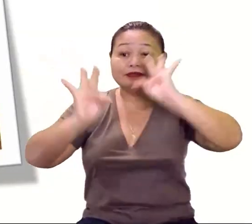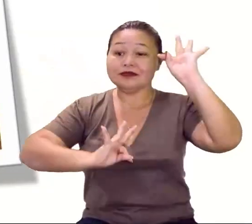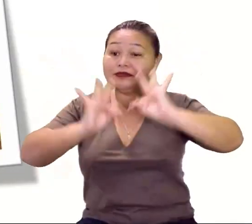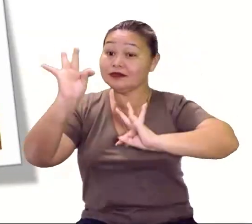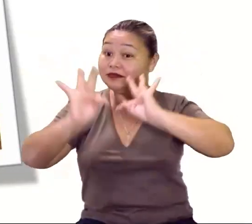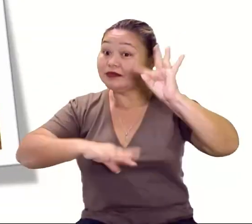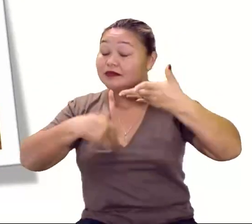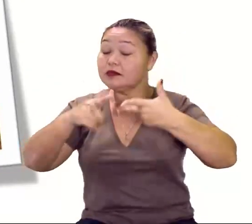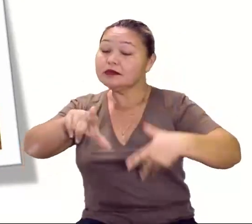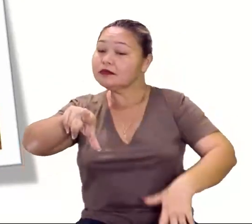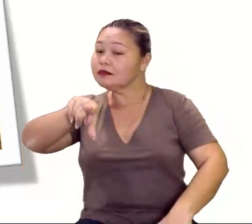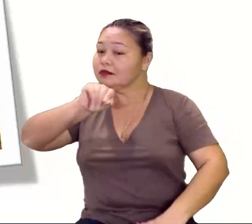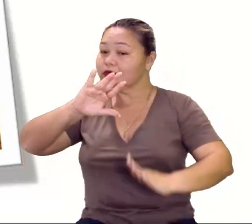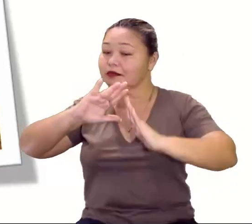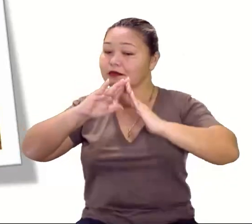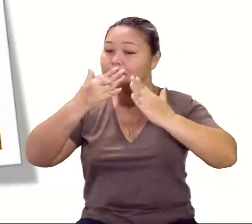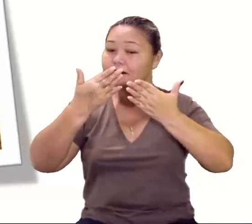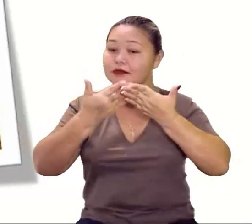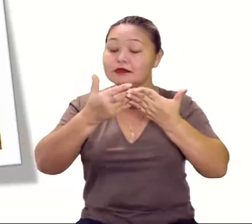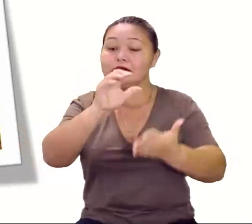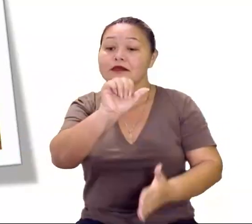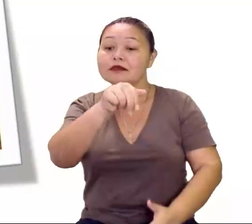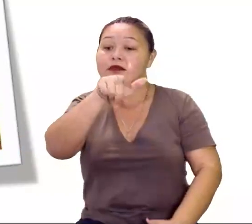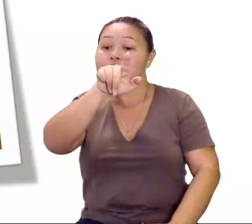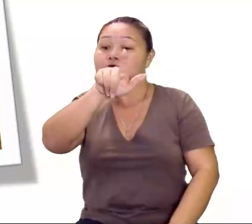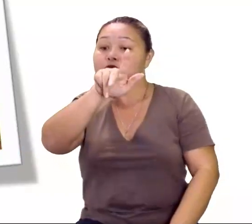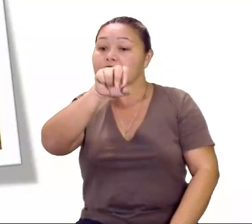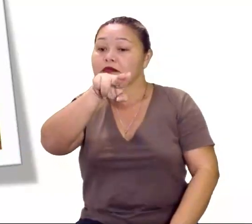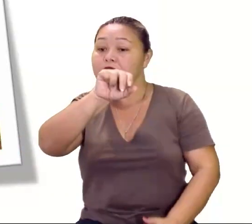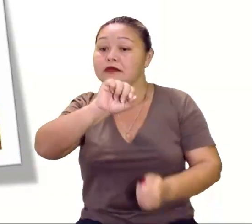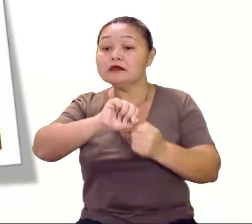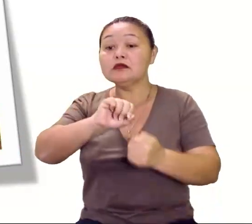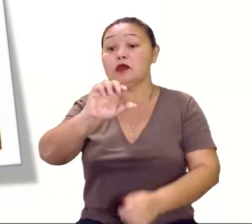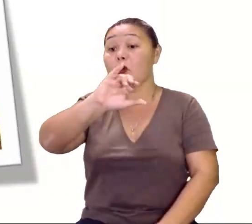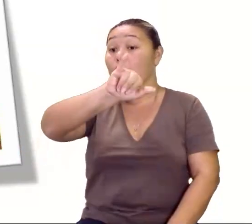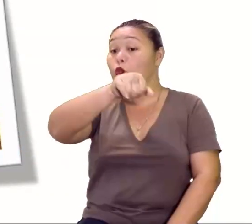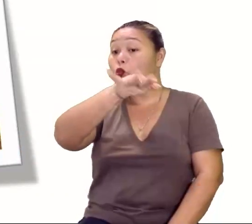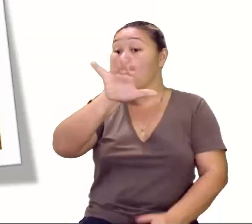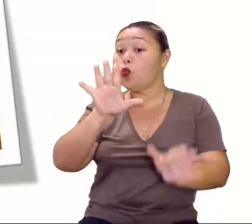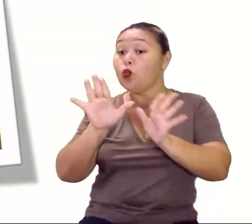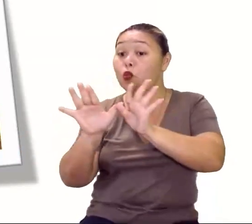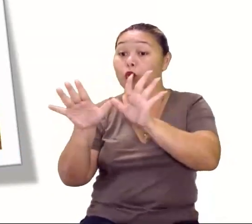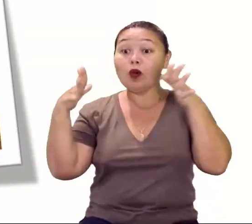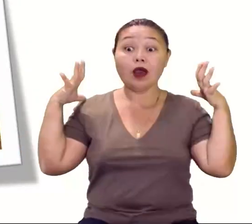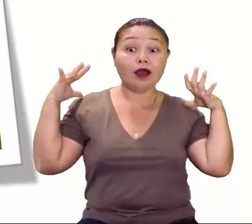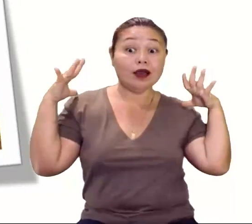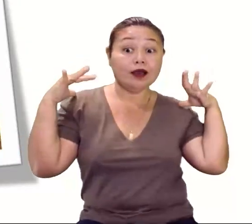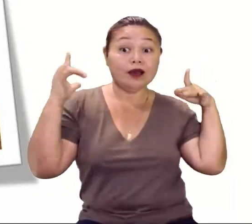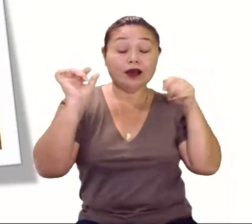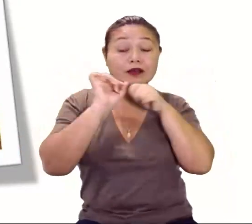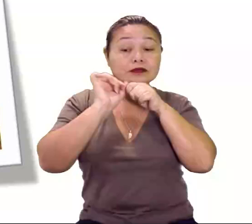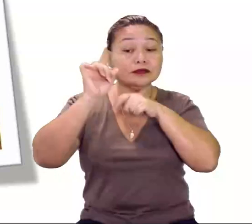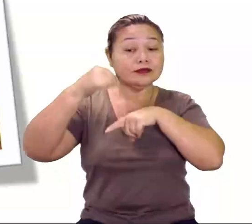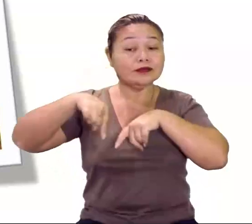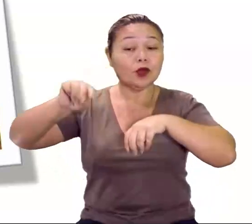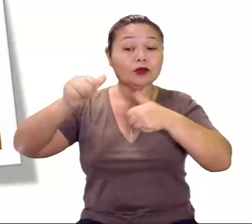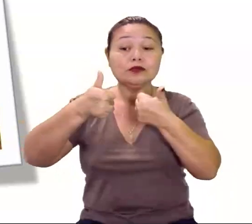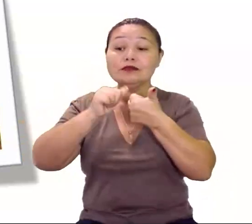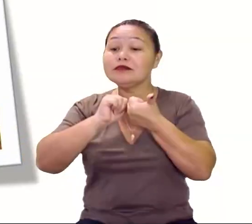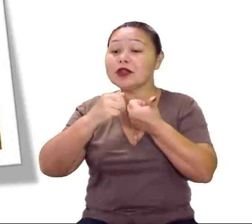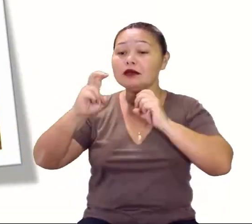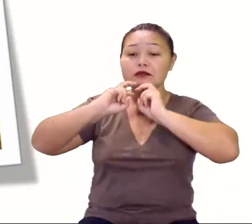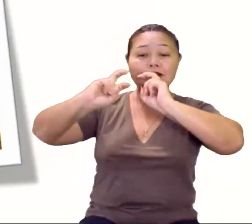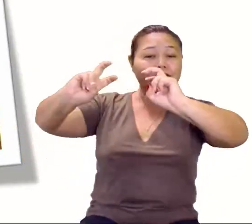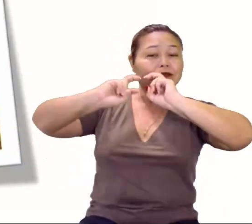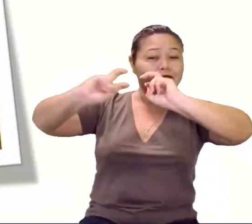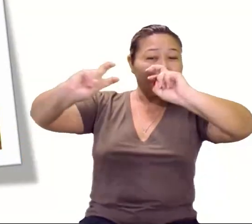escola de hoje escolhida foi Angelina dos Anjos. E aí, a galera da Angelina já tá Tá gritando?